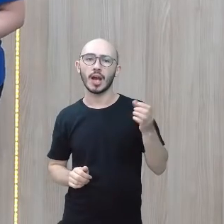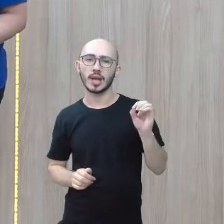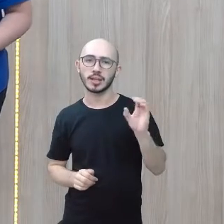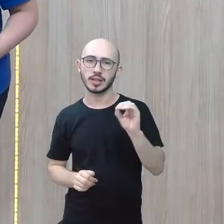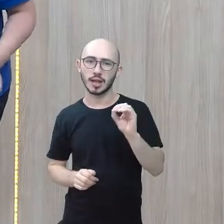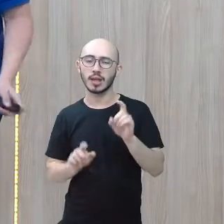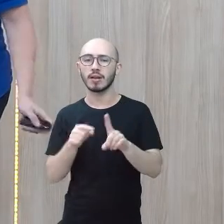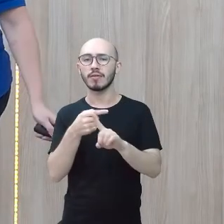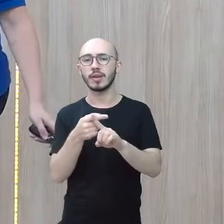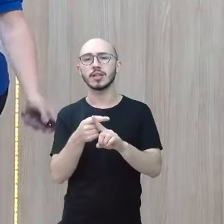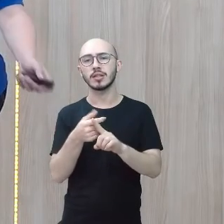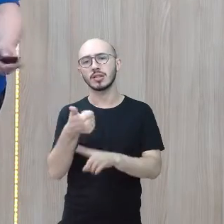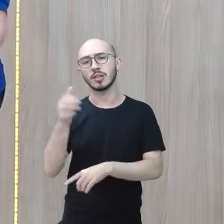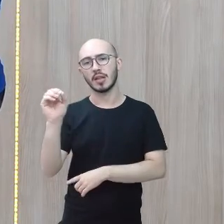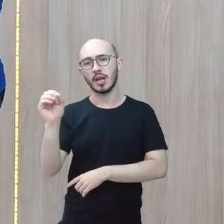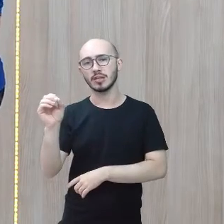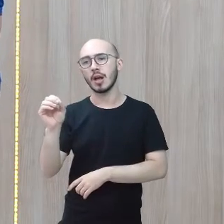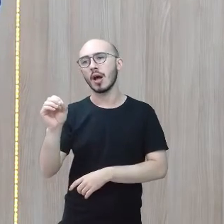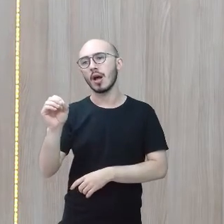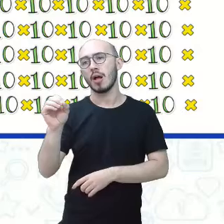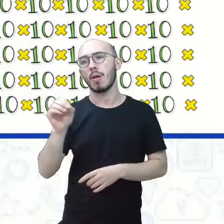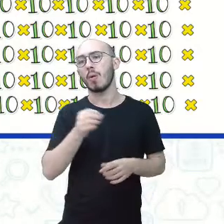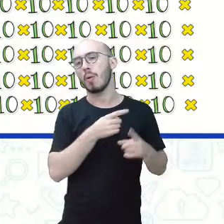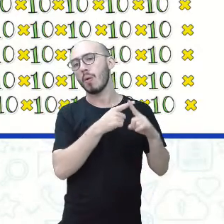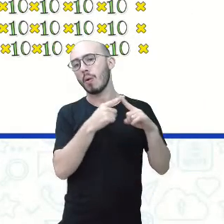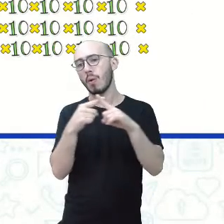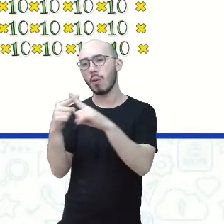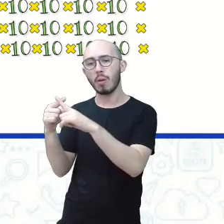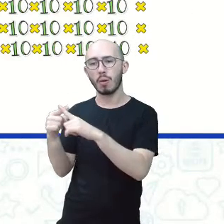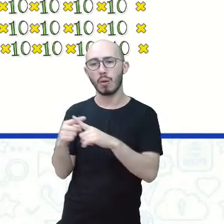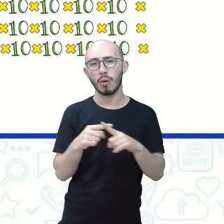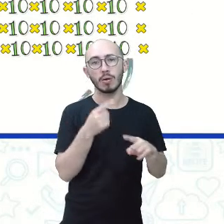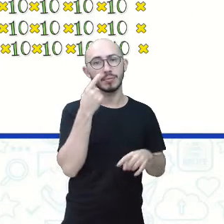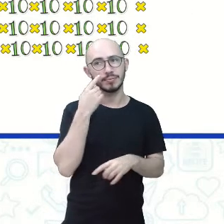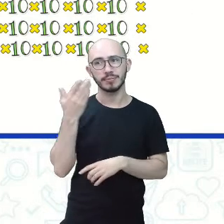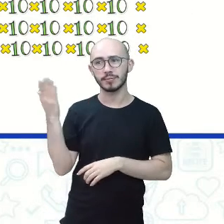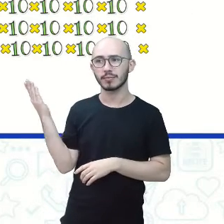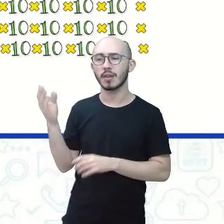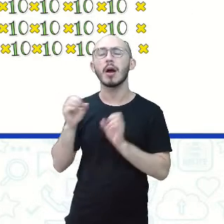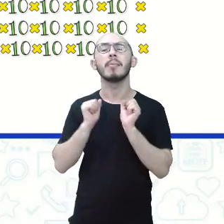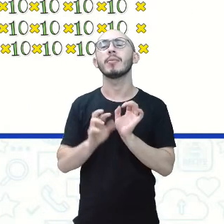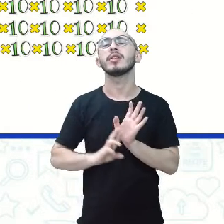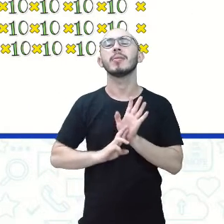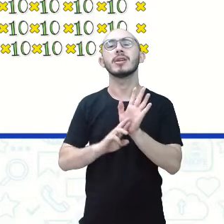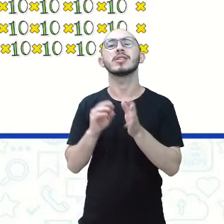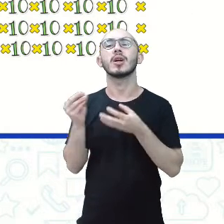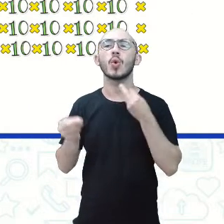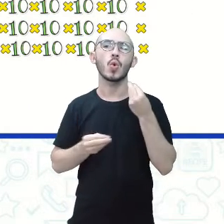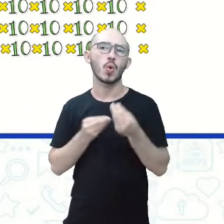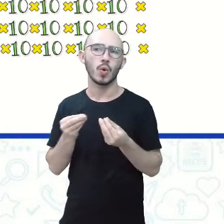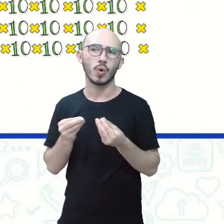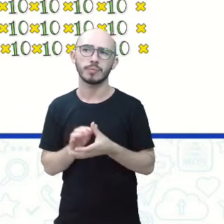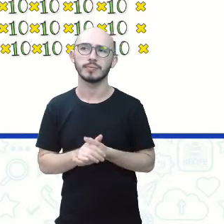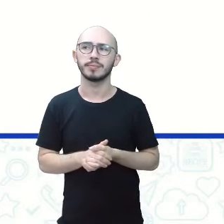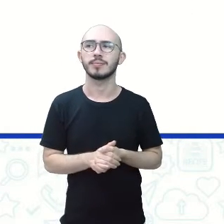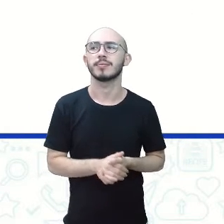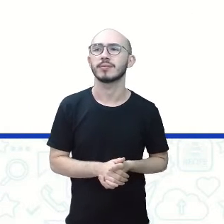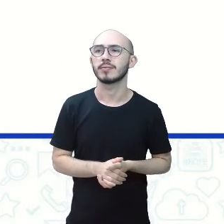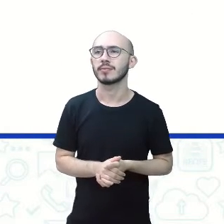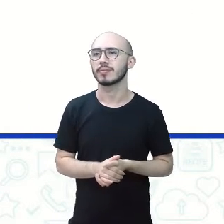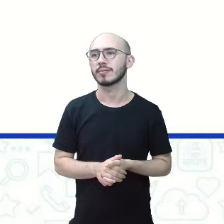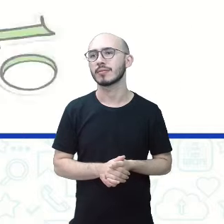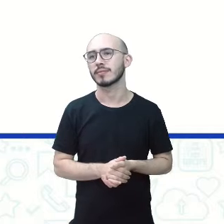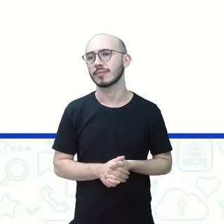multiplicação do número 10 aparecendo aí vezes 10, tá certo? E a gente pode representar isso como, o